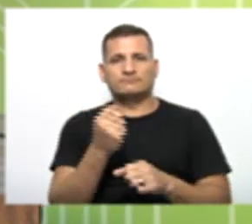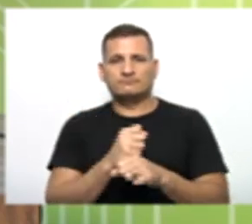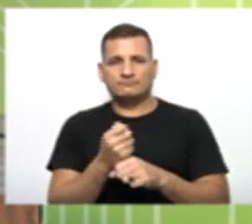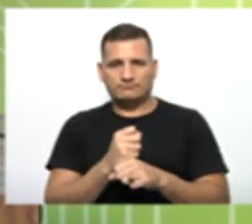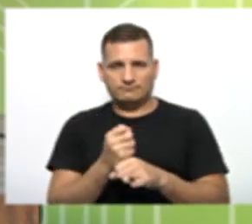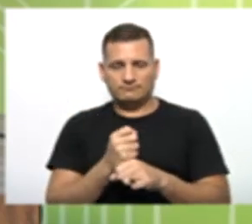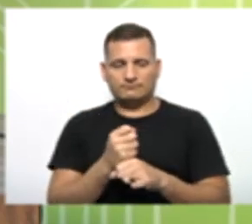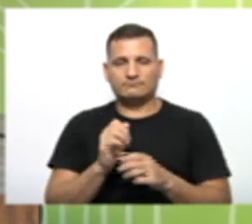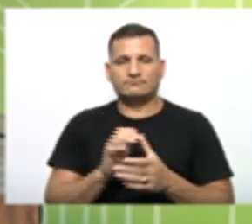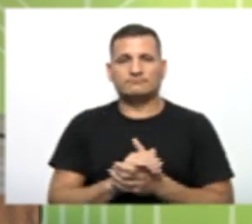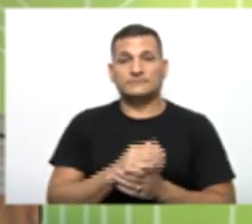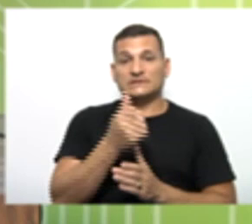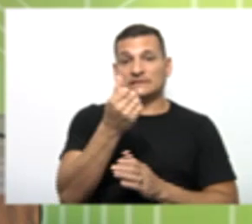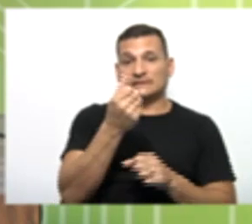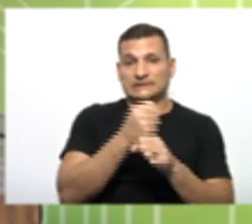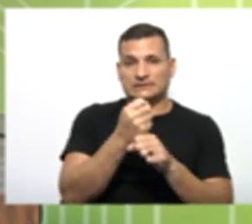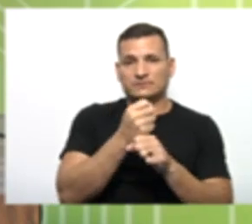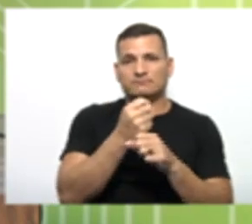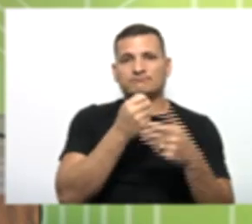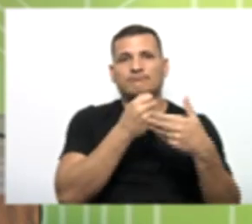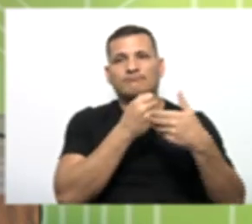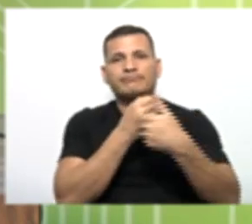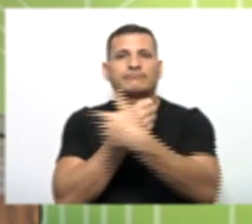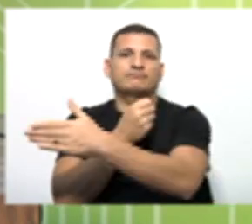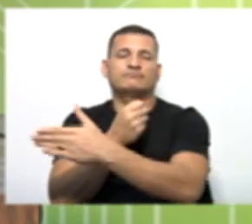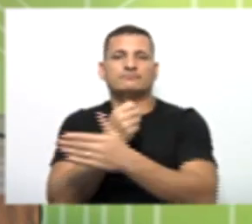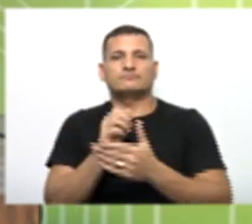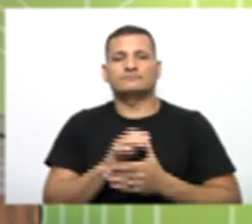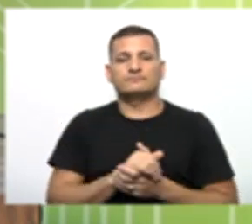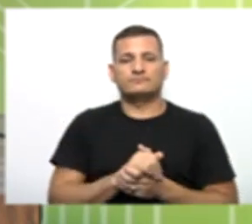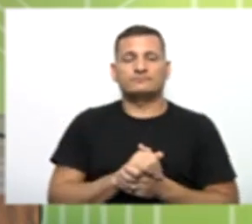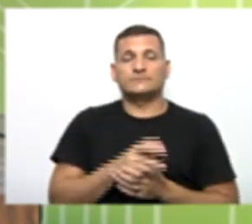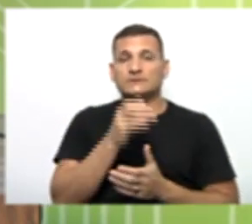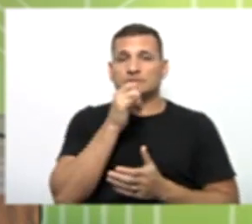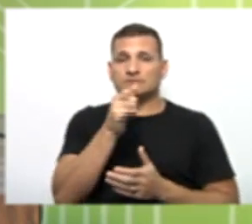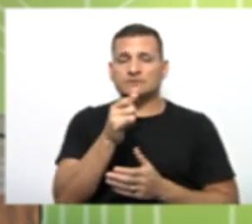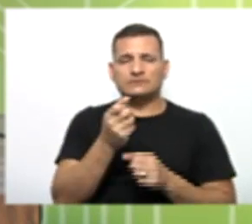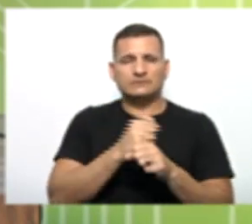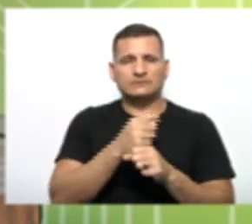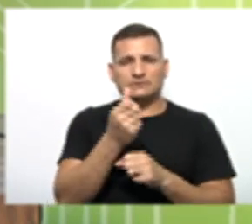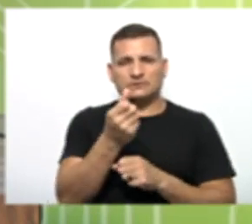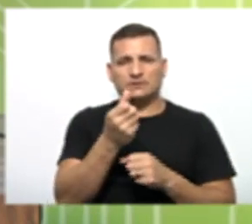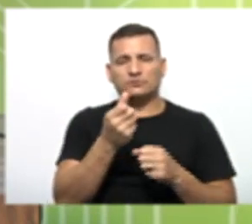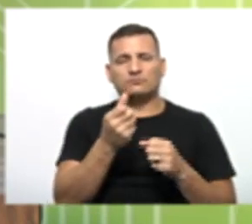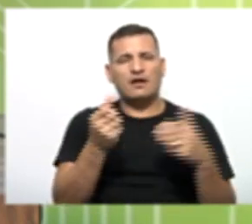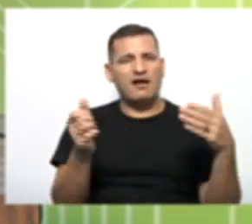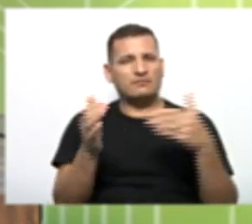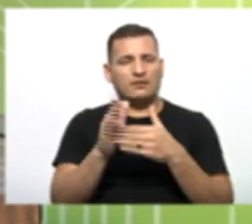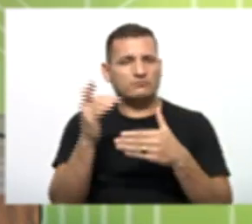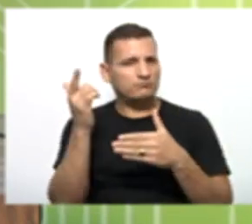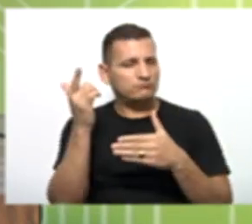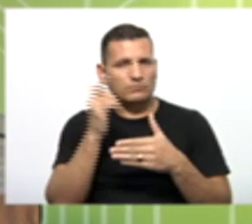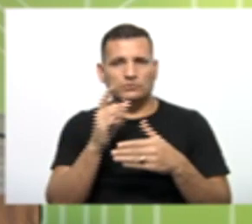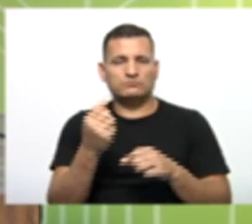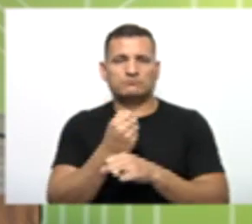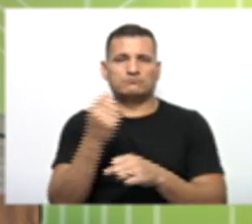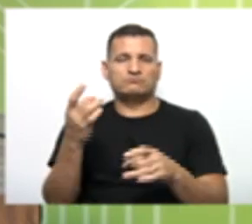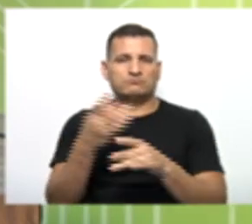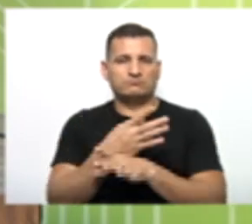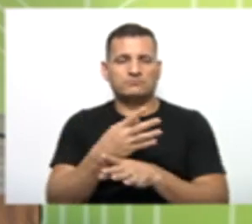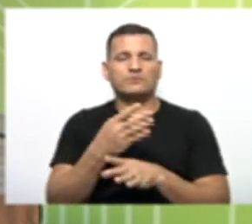6. E nesse caso, elas teriam que solicitar uma prorrogação dessa licença para continuar a instalação da